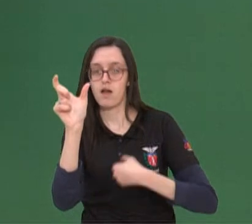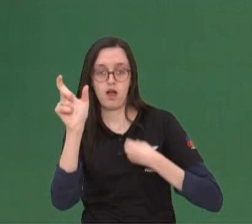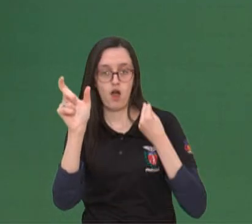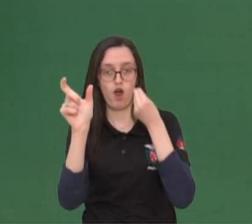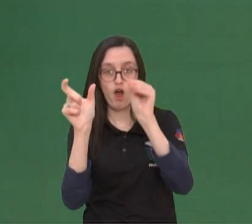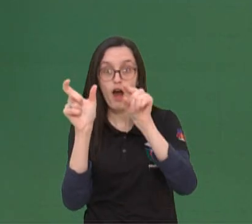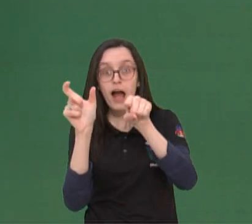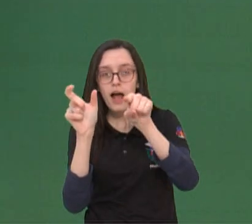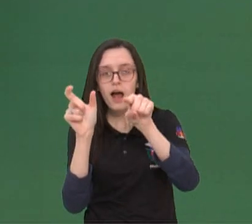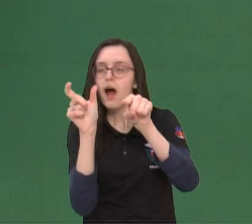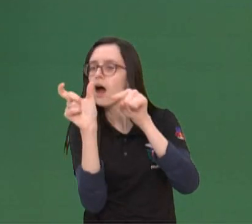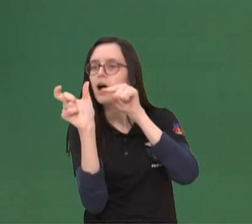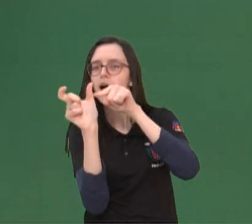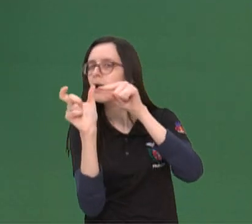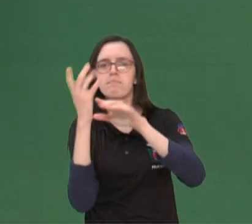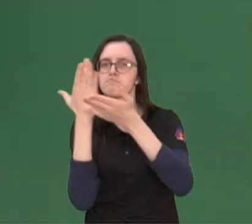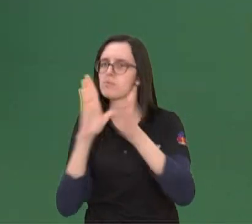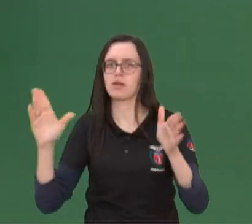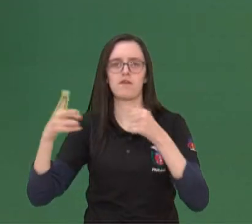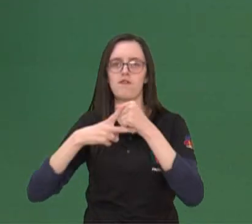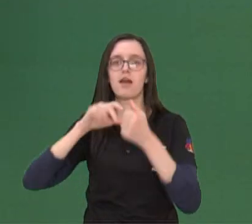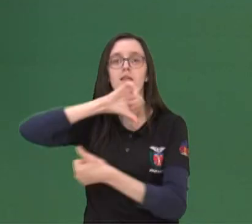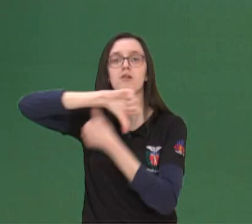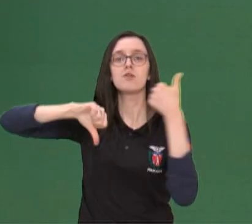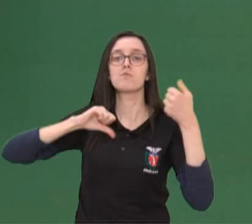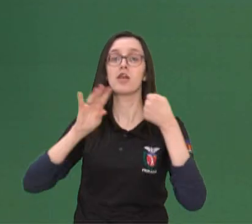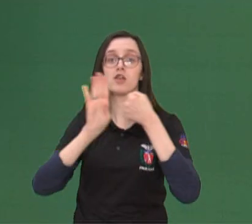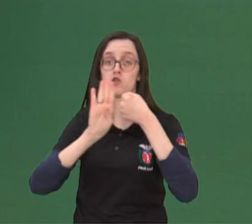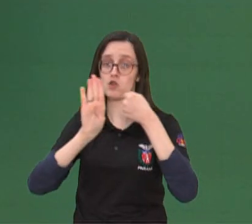eu vou transformar o meu verbo em um